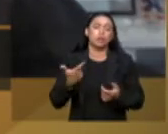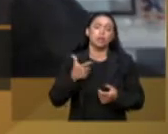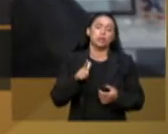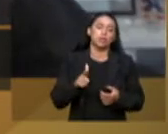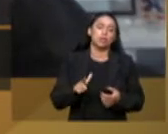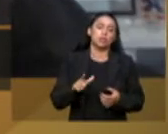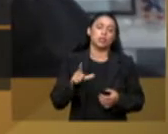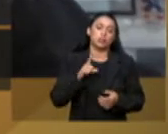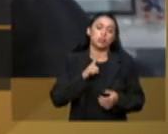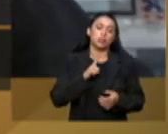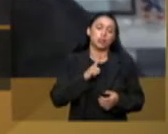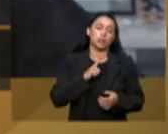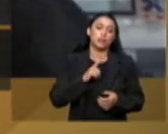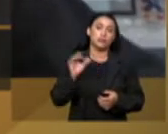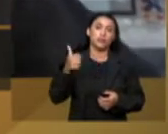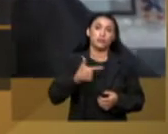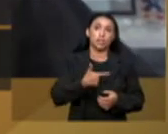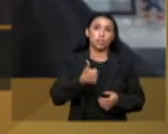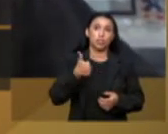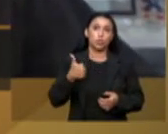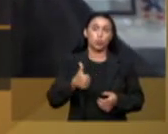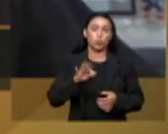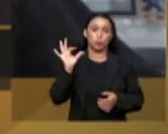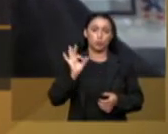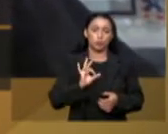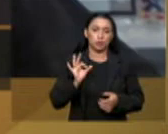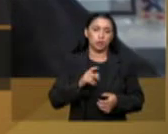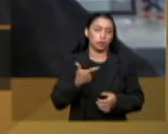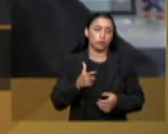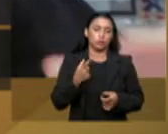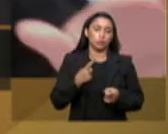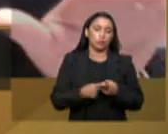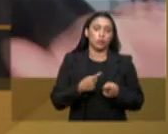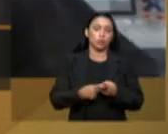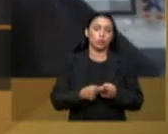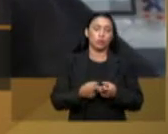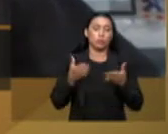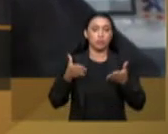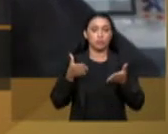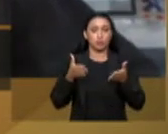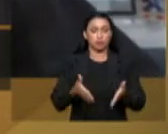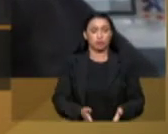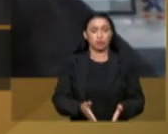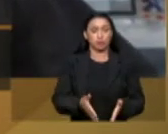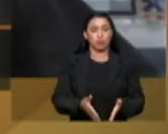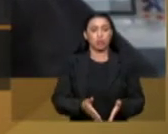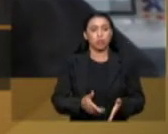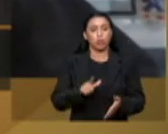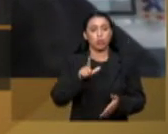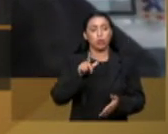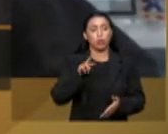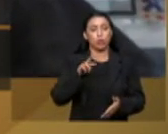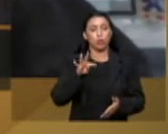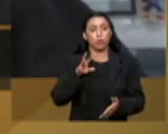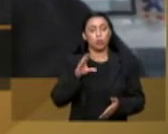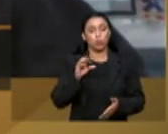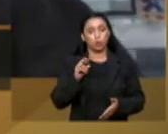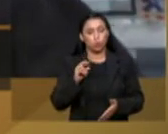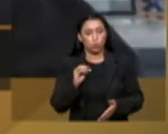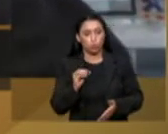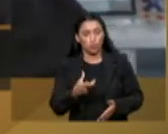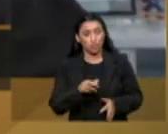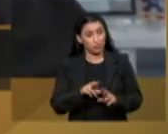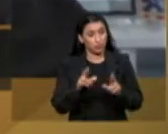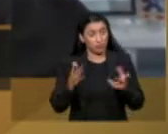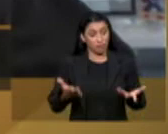assumir uma alíquota de 21%, certamente não tem condição de participar do mercado onde a margem de lucro é estreitíssima. Então, falar